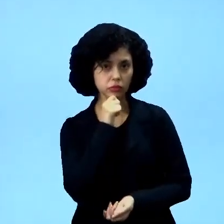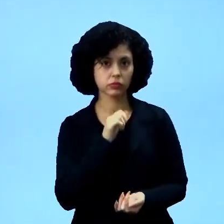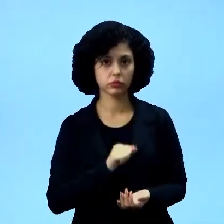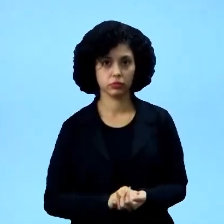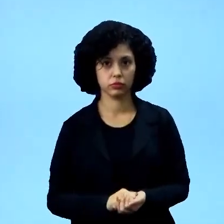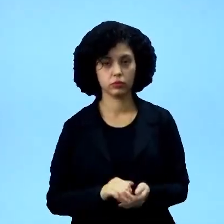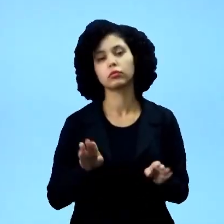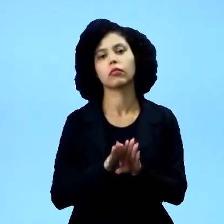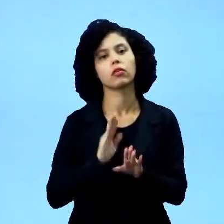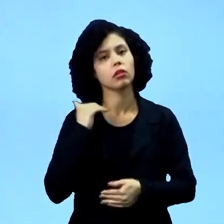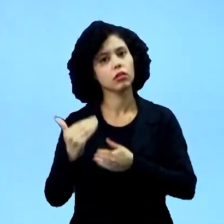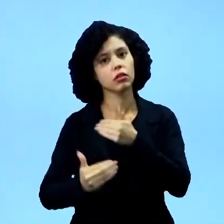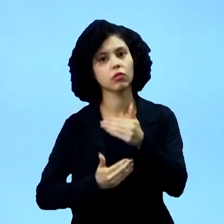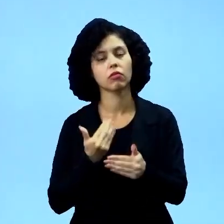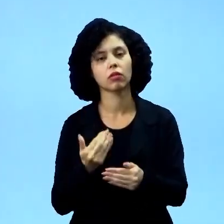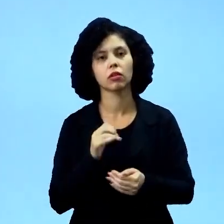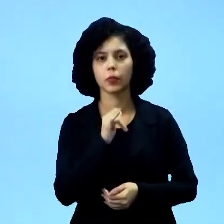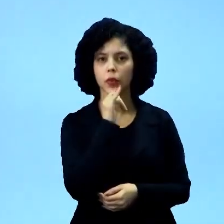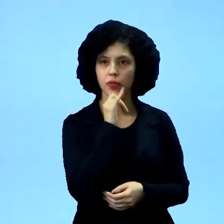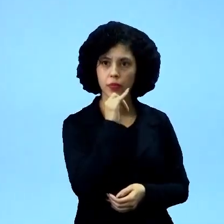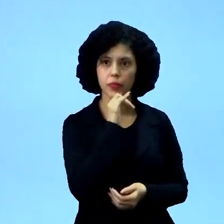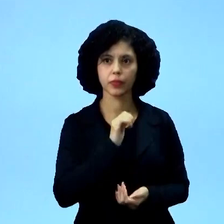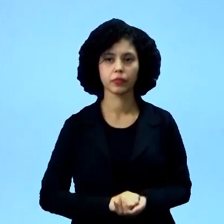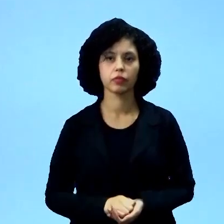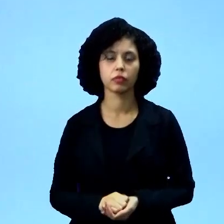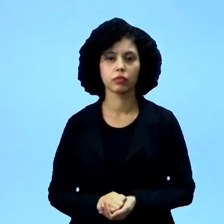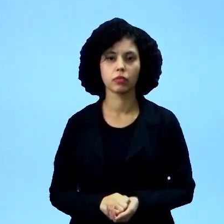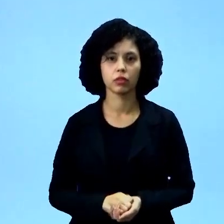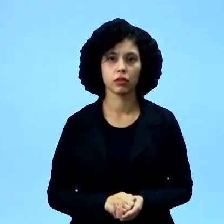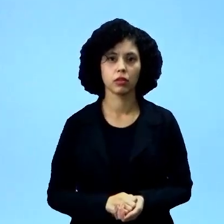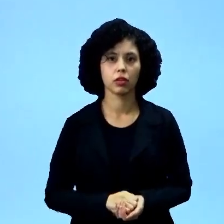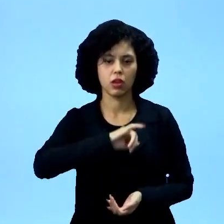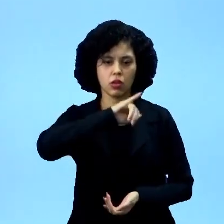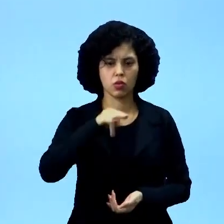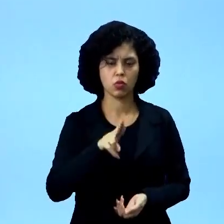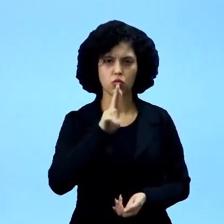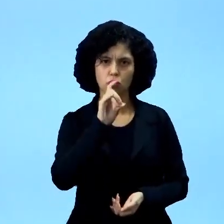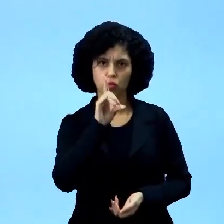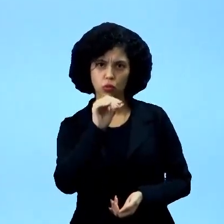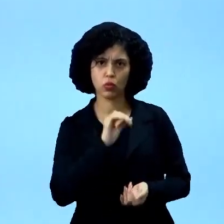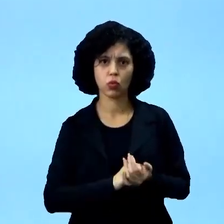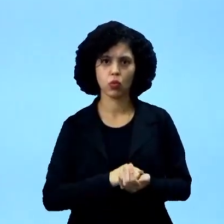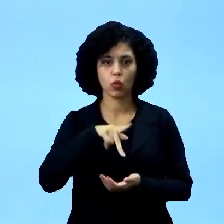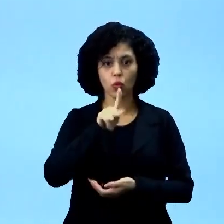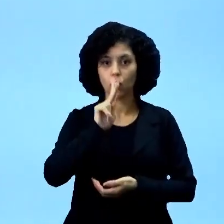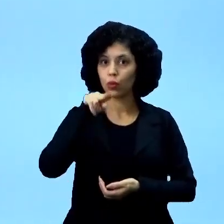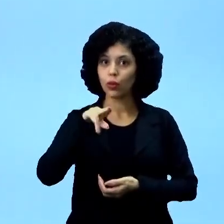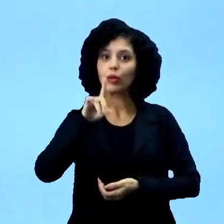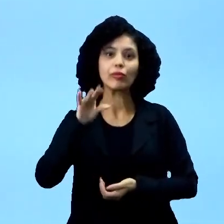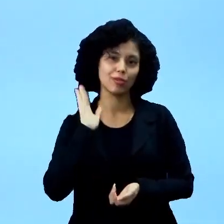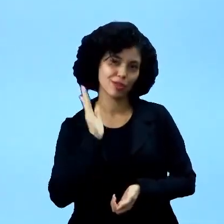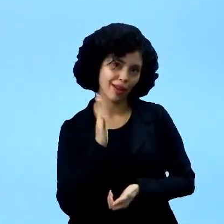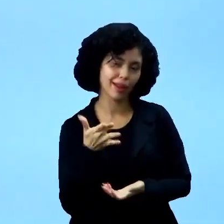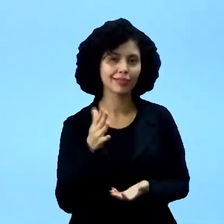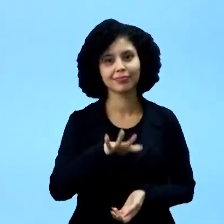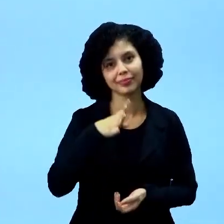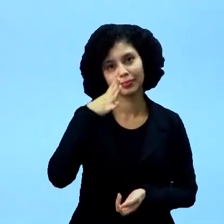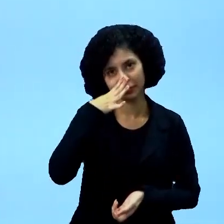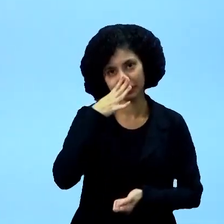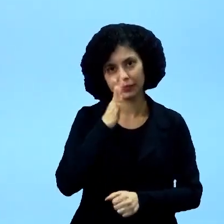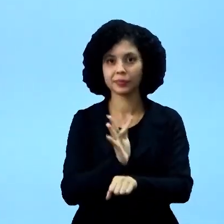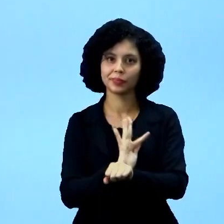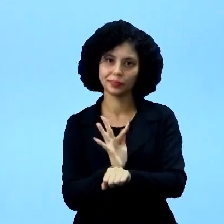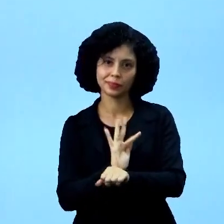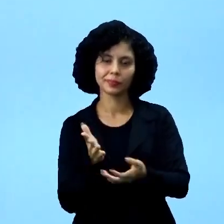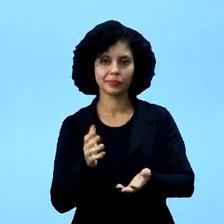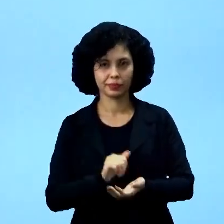de modalidade a gente vai estar desenvolvendo. Por exemplo, o judô, o kung fu, provavelmente você já assistiu o Kung Fu Panda,